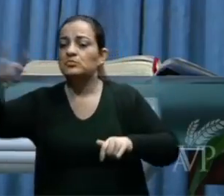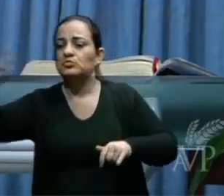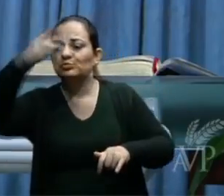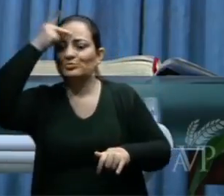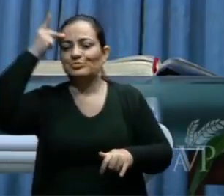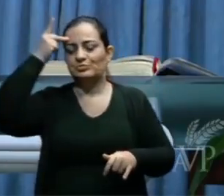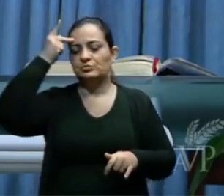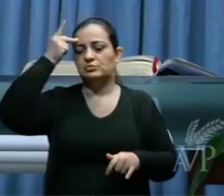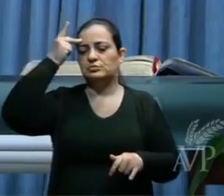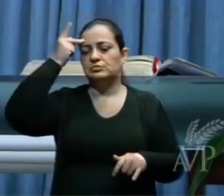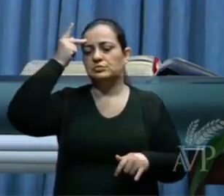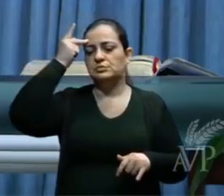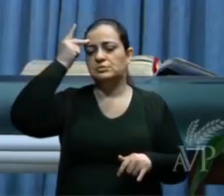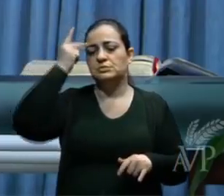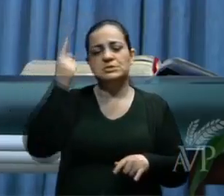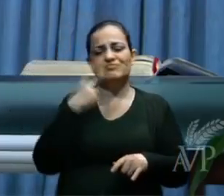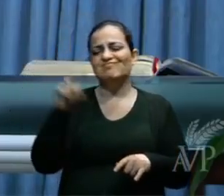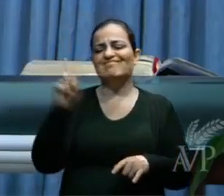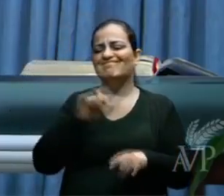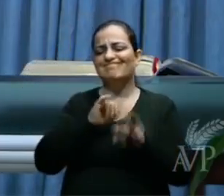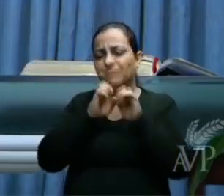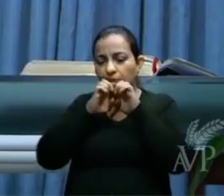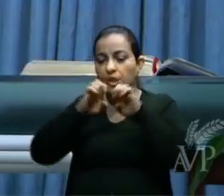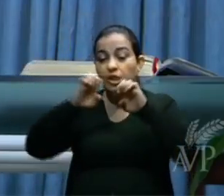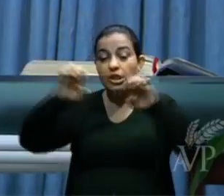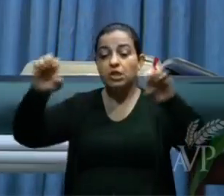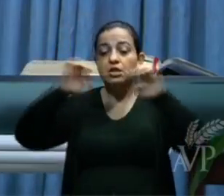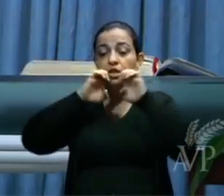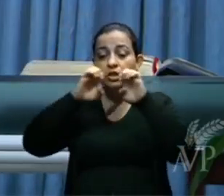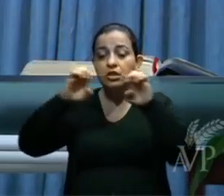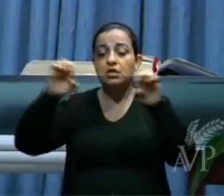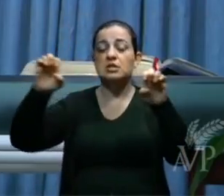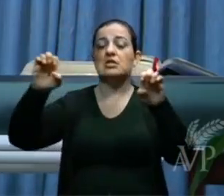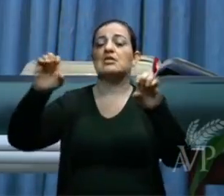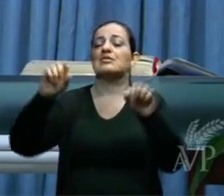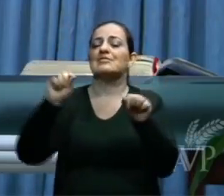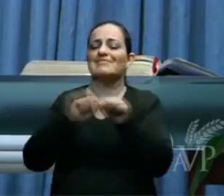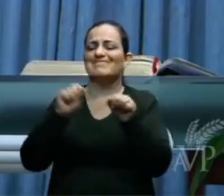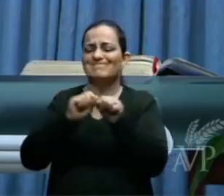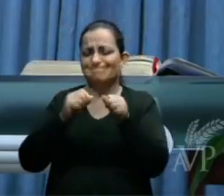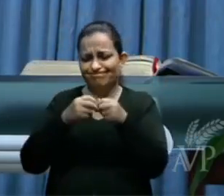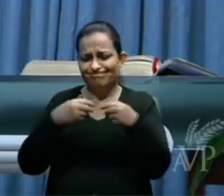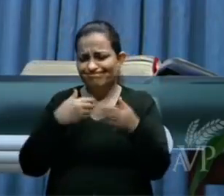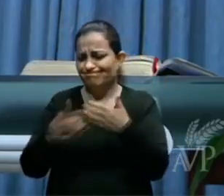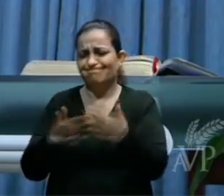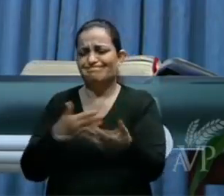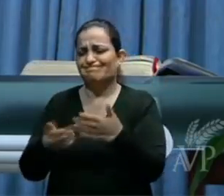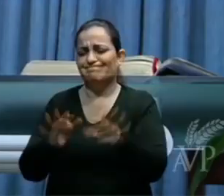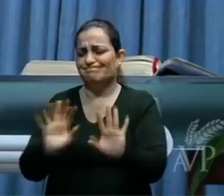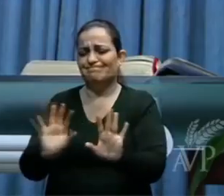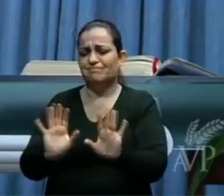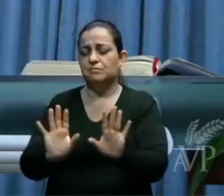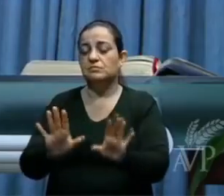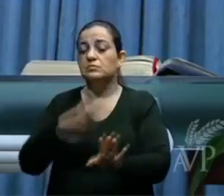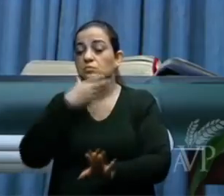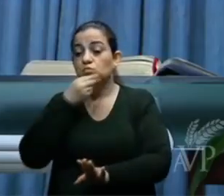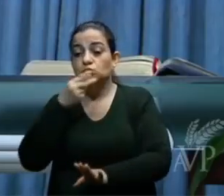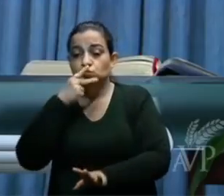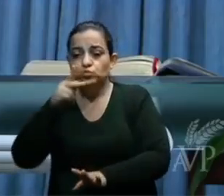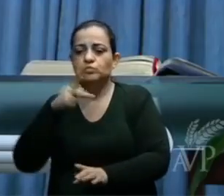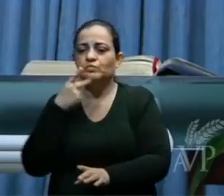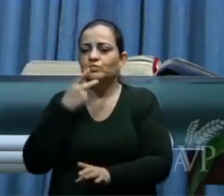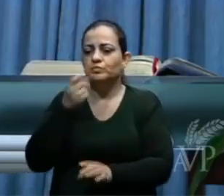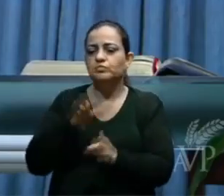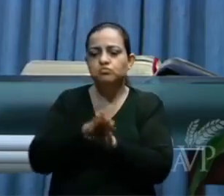não vamos fazer evangelismo com hombres velhos profeta disse kamel